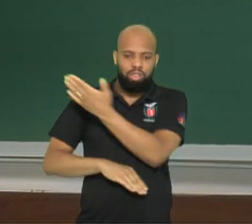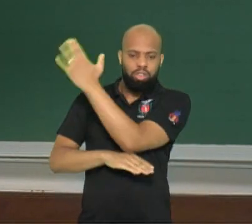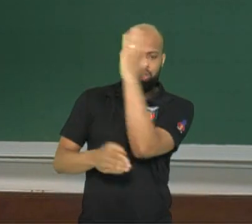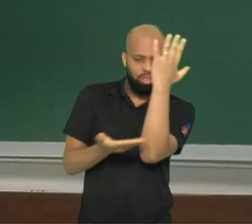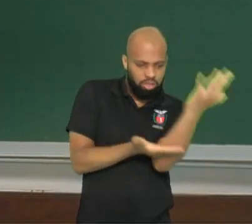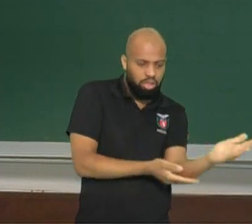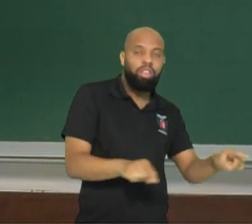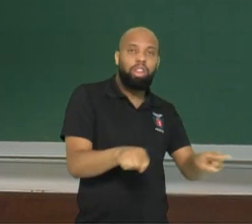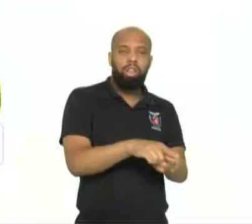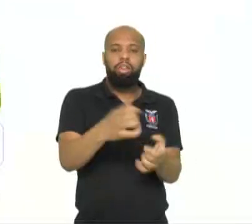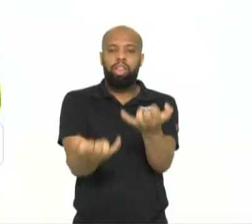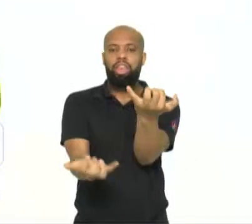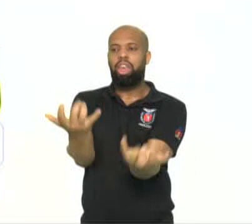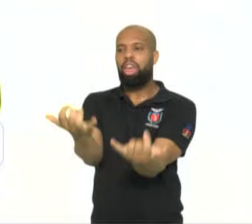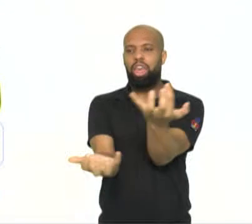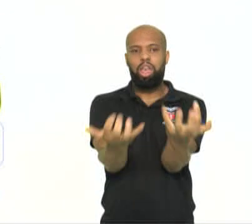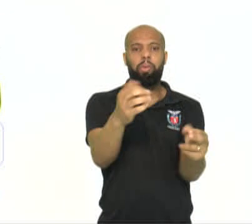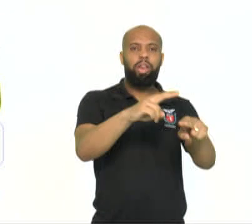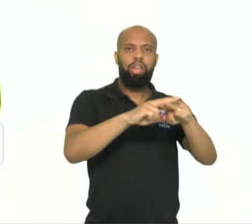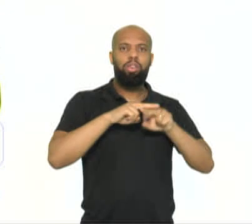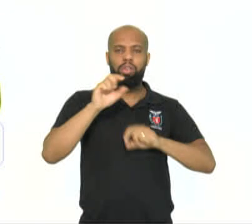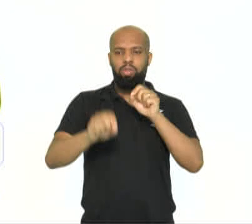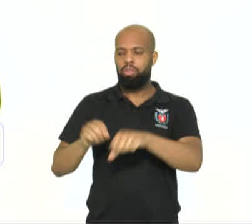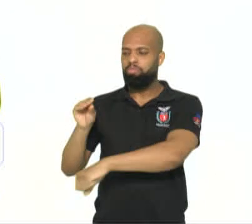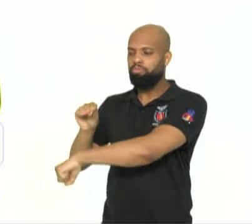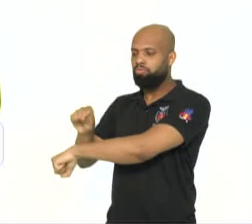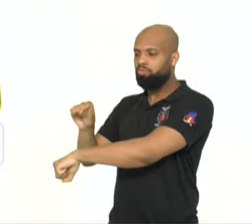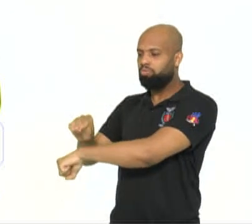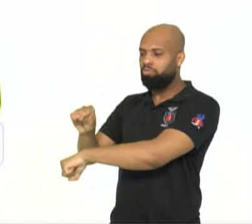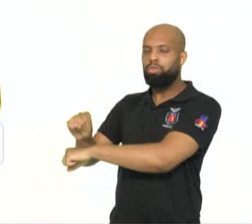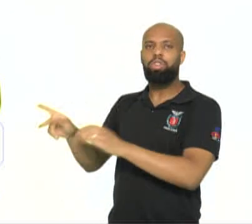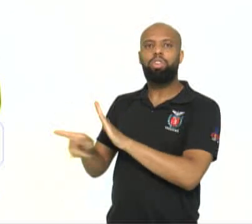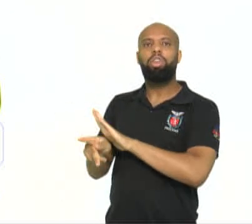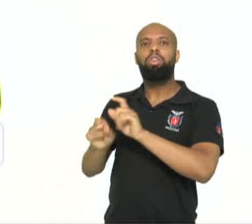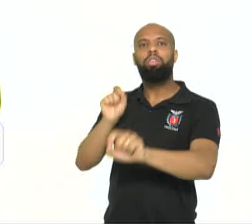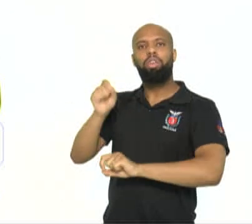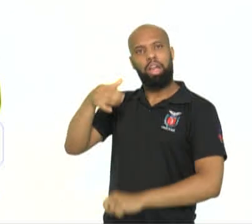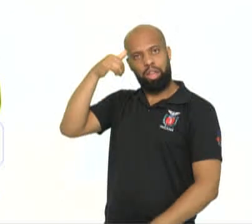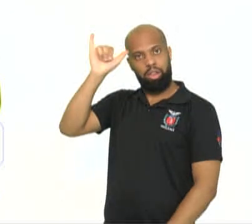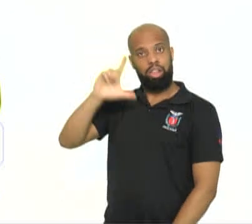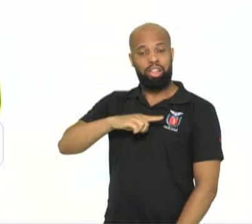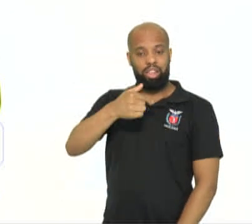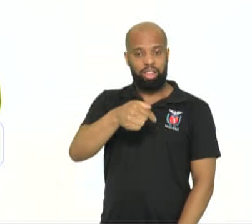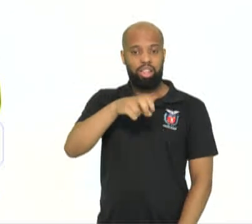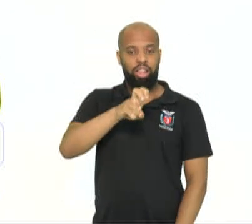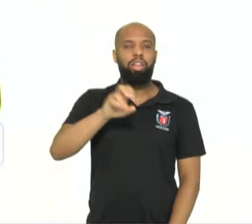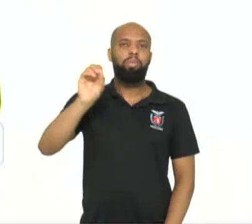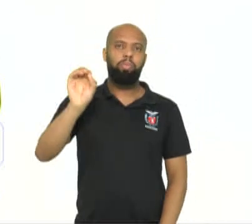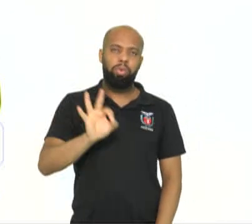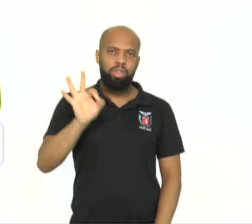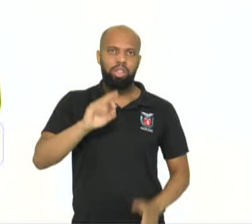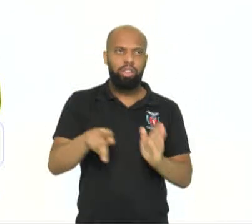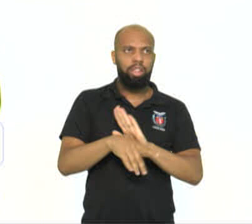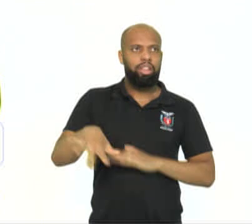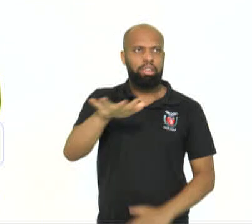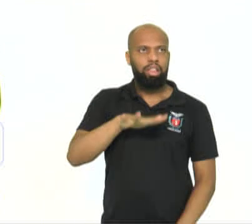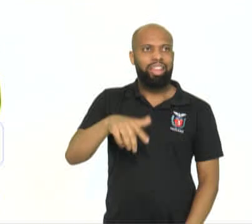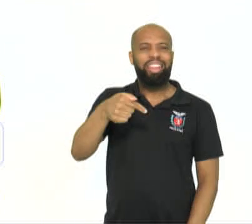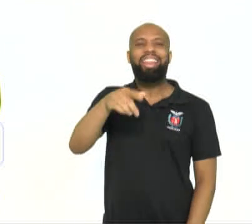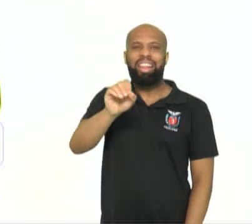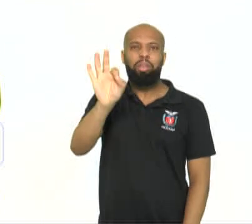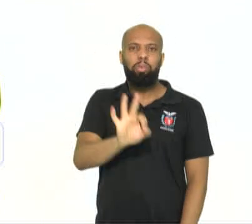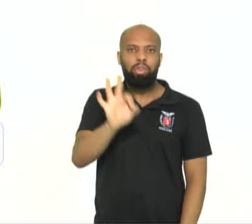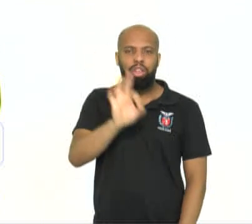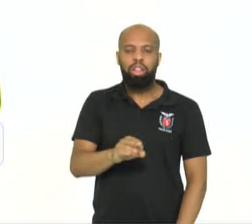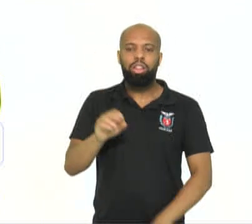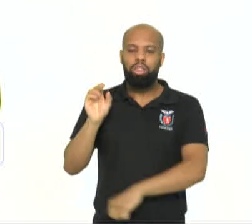e também de queimadas é a pecuária. Tá? Então, cerca de 70% das áreas que são utilizadas para a criação de